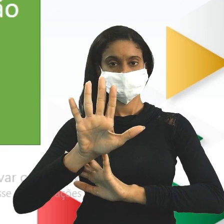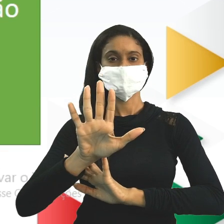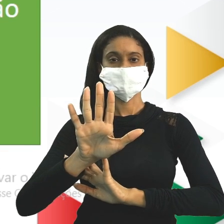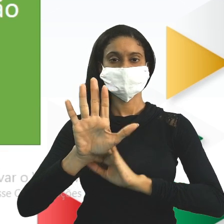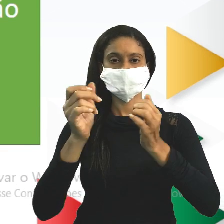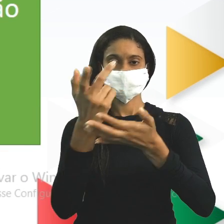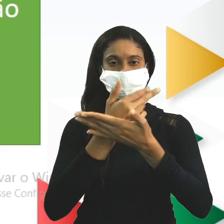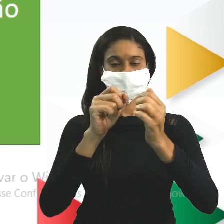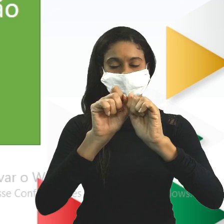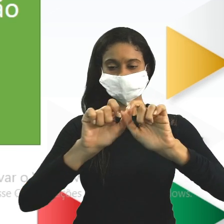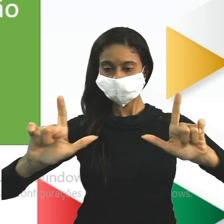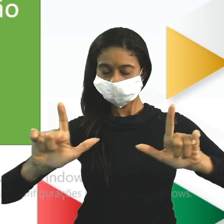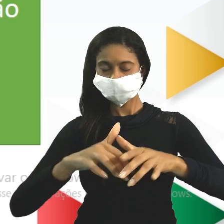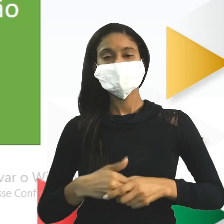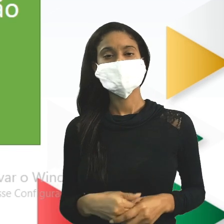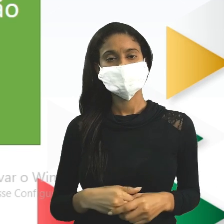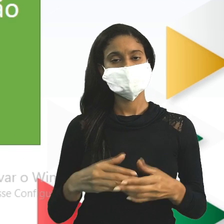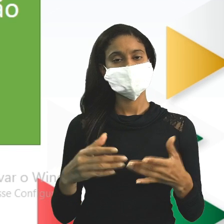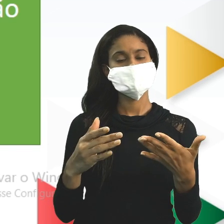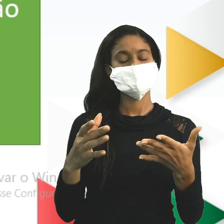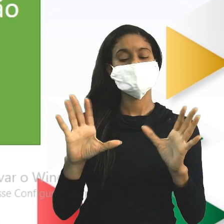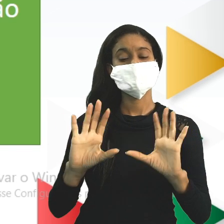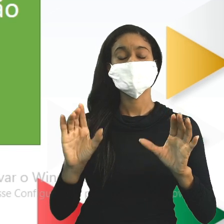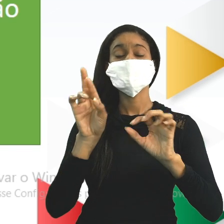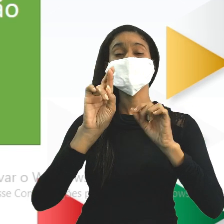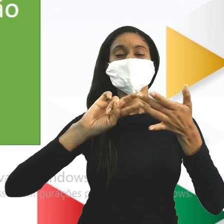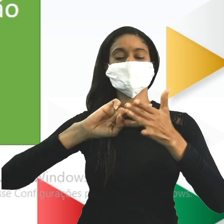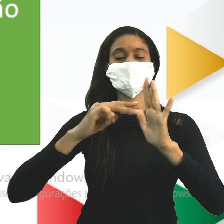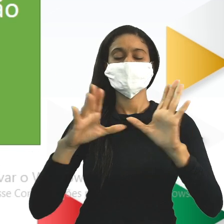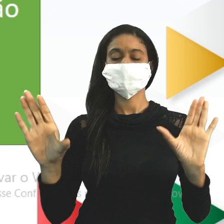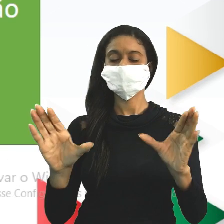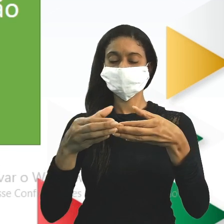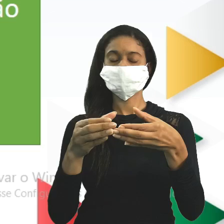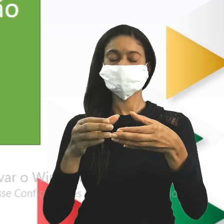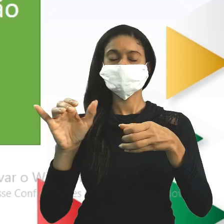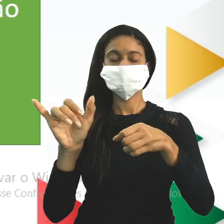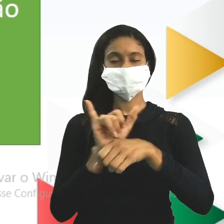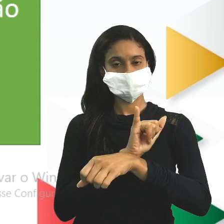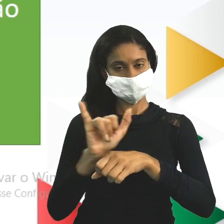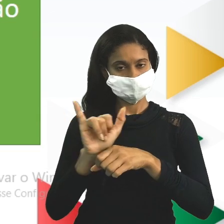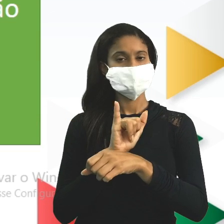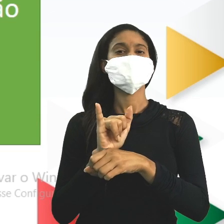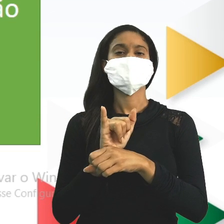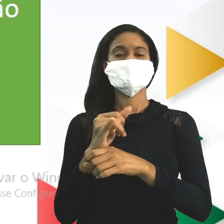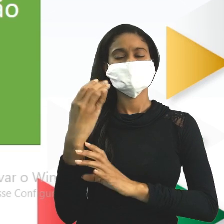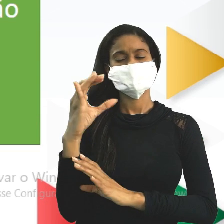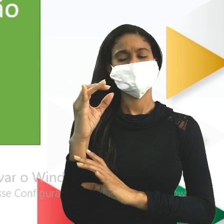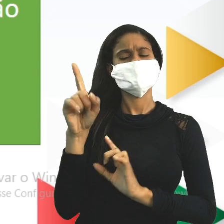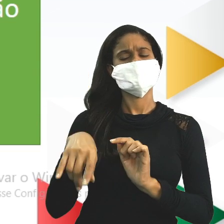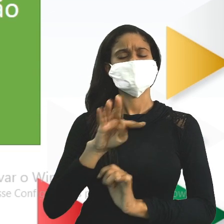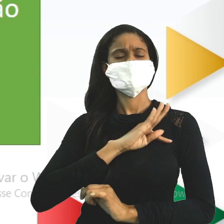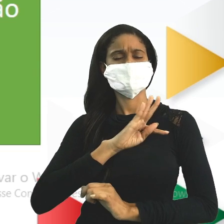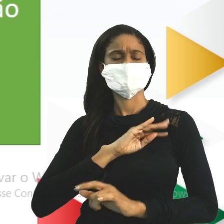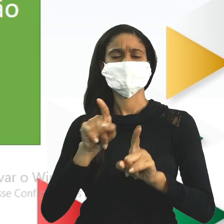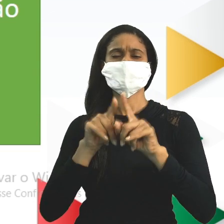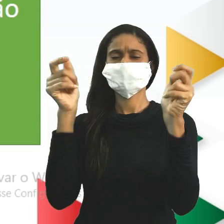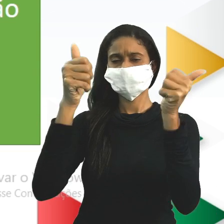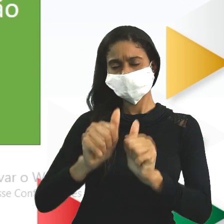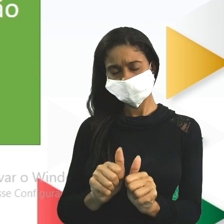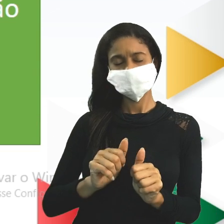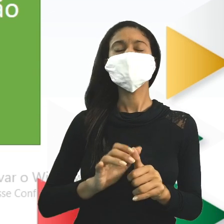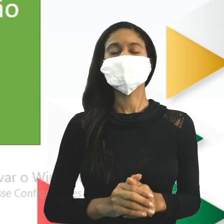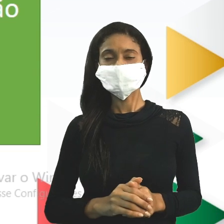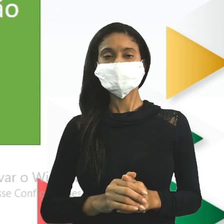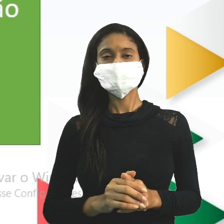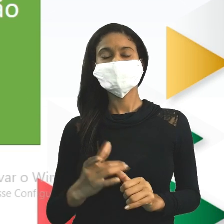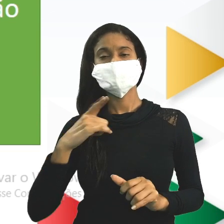seja, conjunto de técnicas que tem operações científicas, técnicas, artísticas,